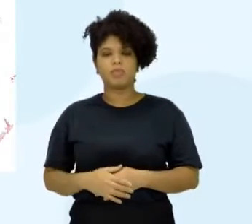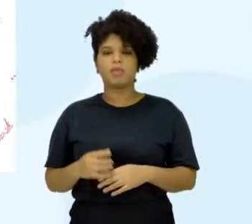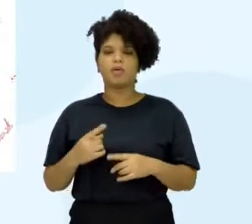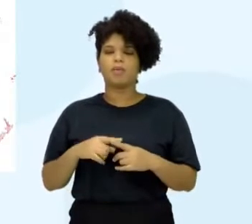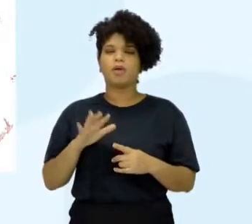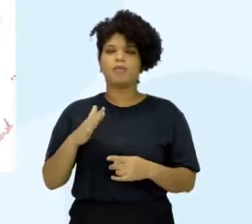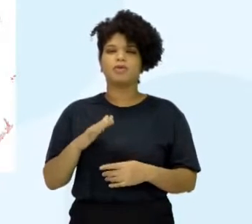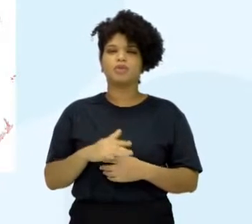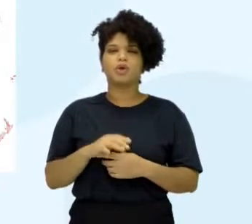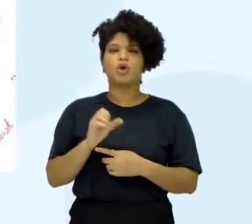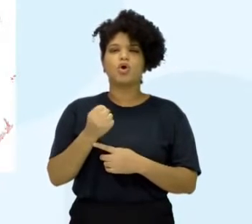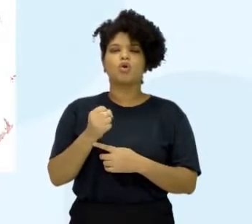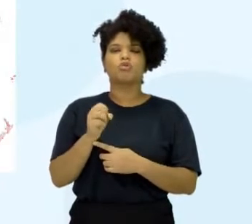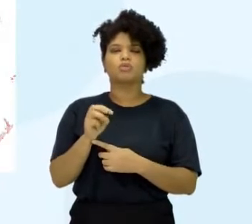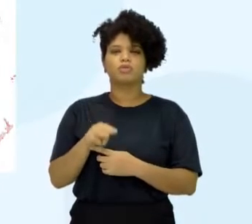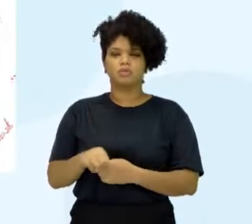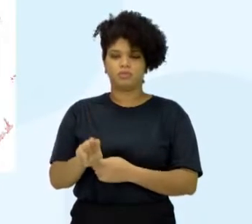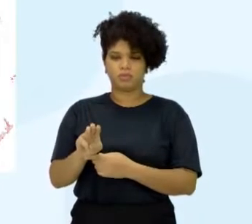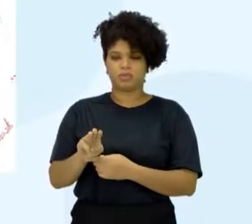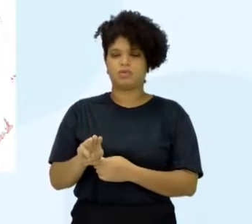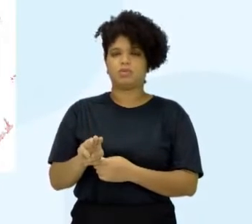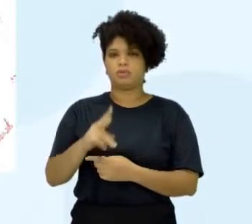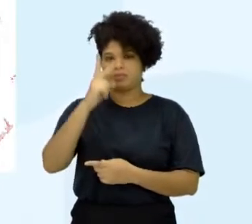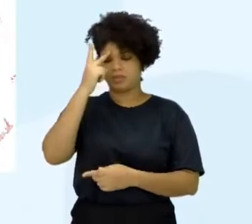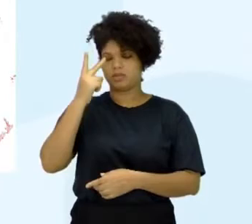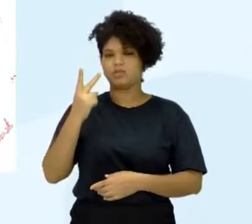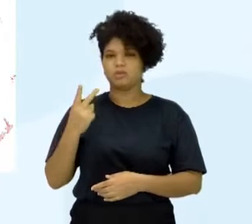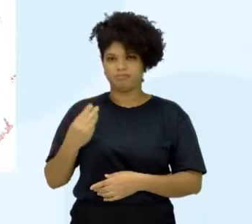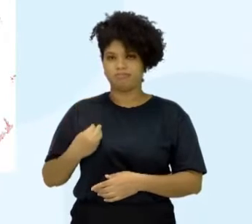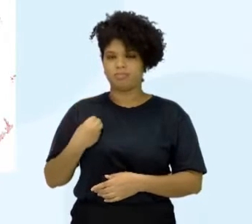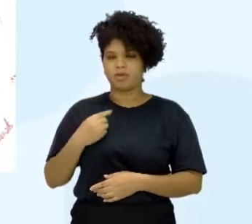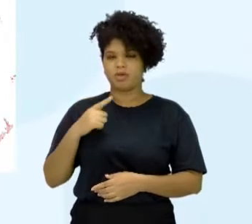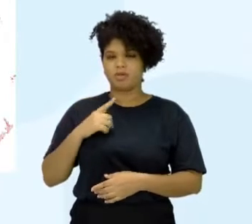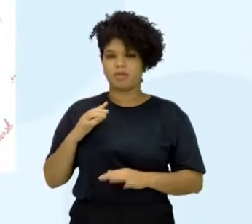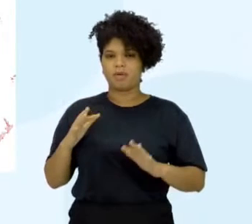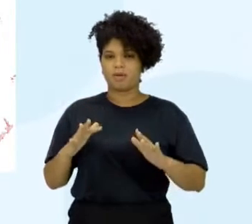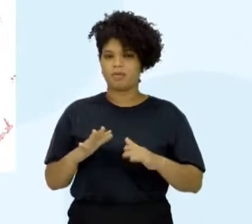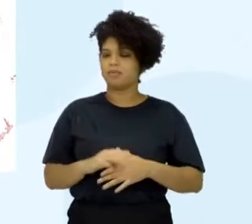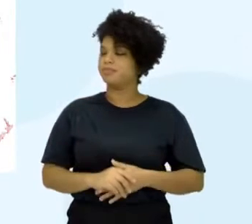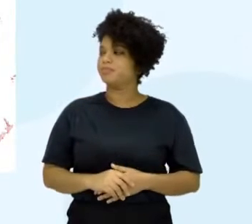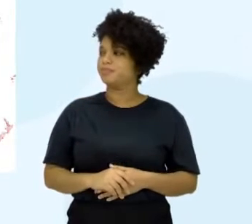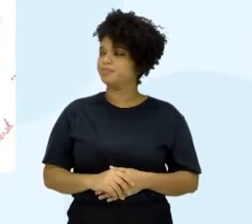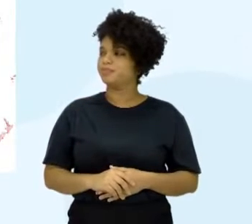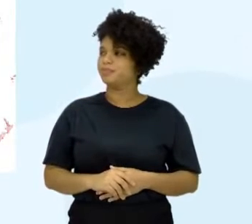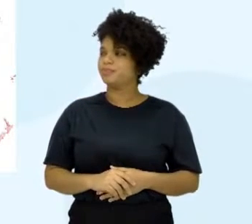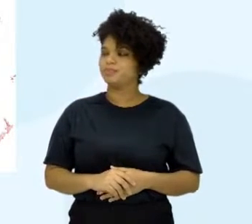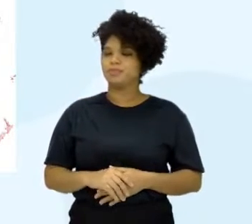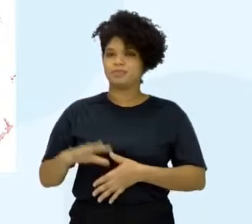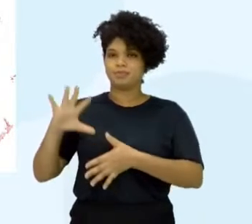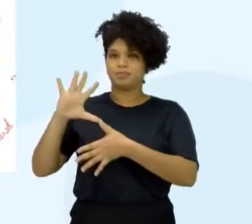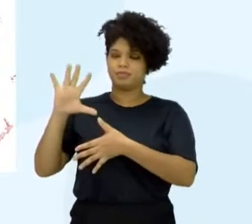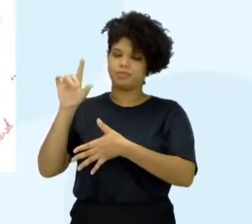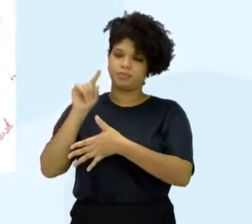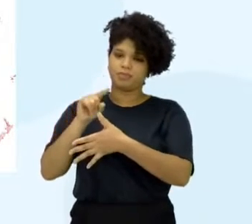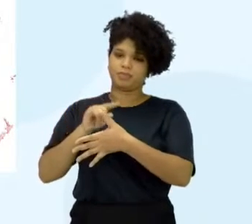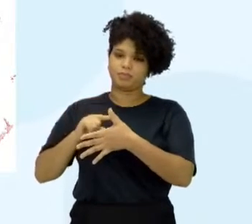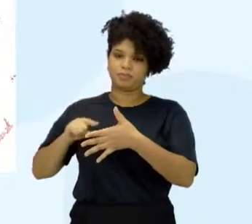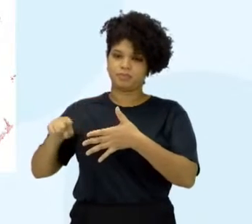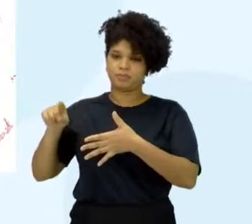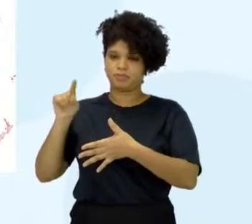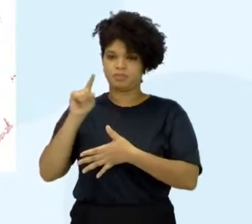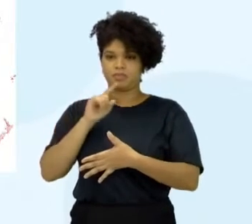beirando lá os seus quase 8 bilhões de habitantes aí. E a gente tem pontos no planeta, né, que